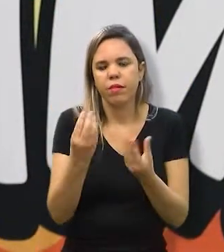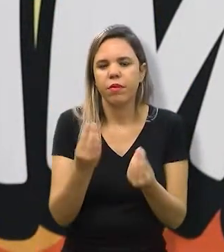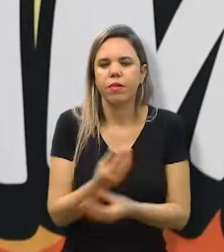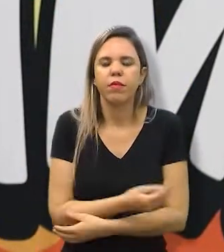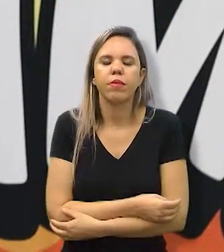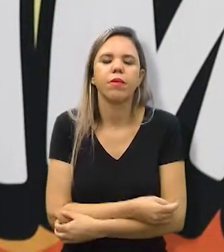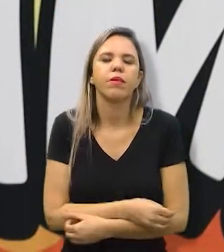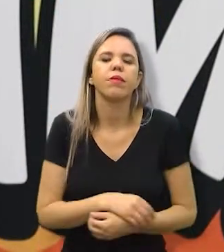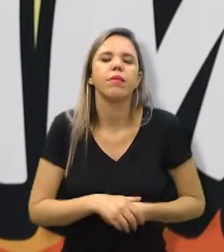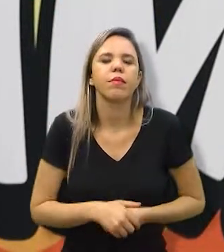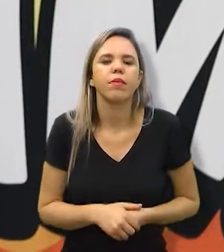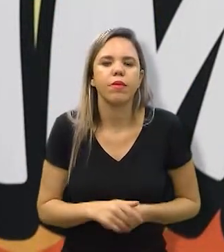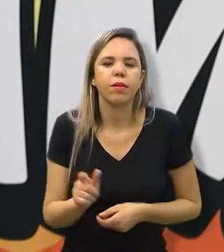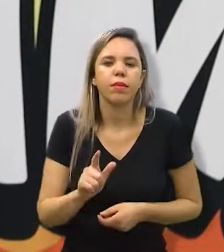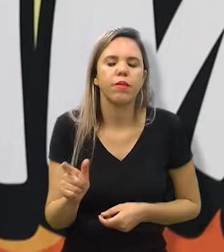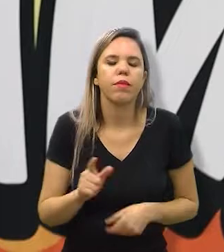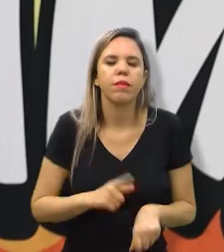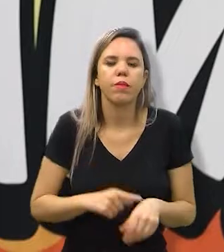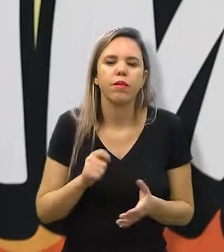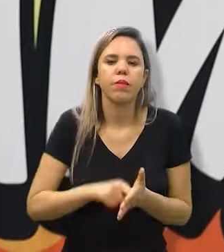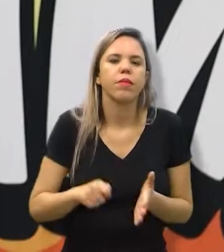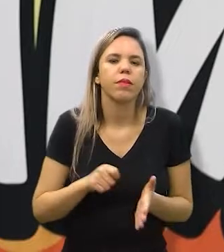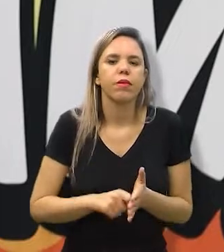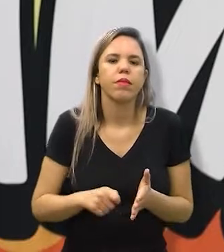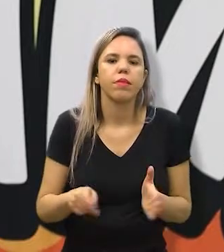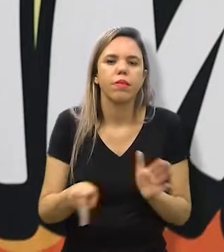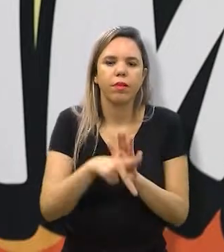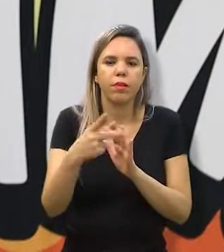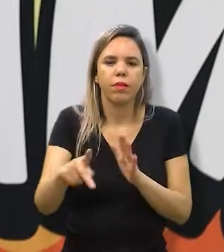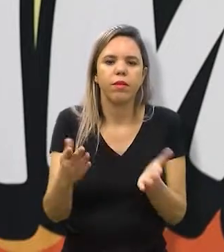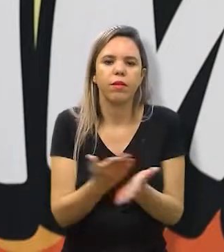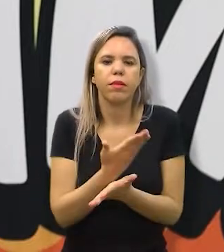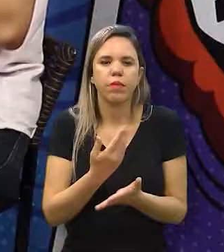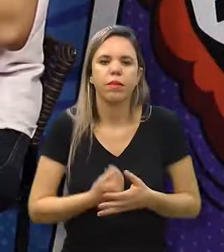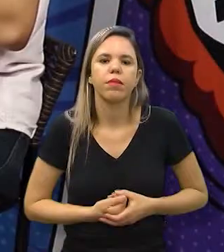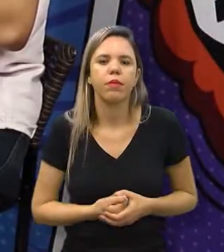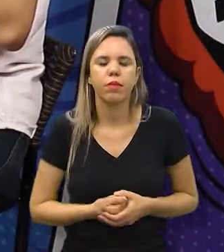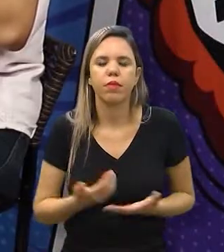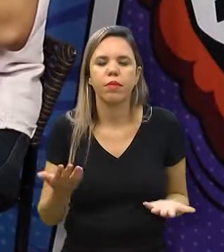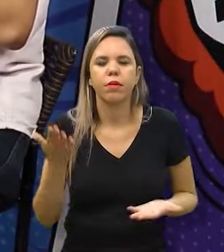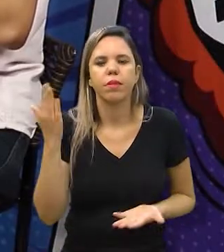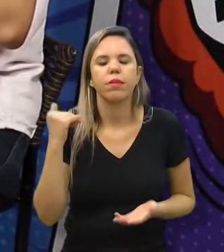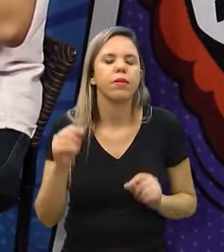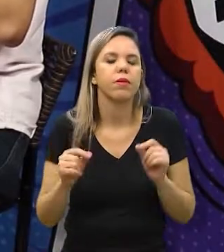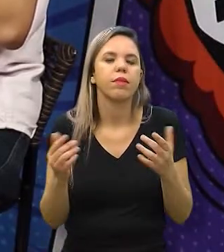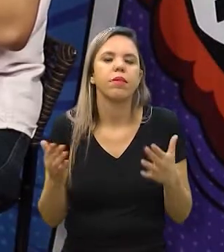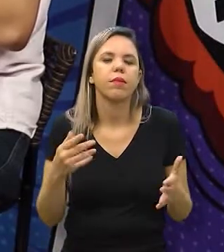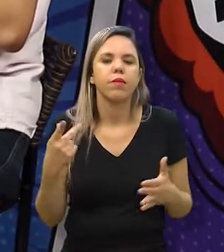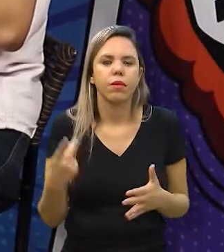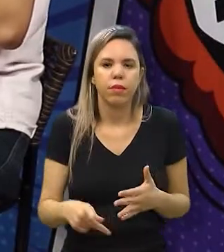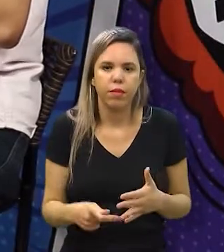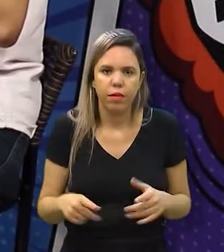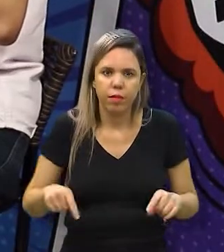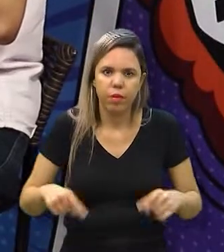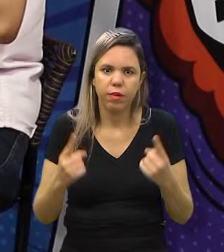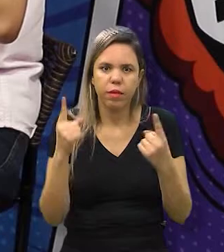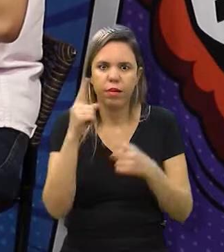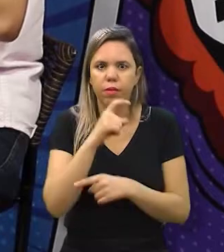te ajudado muito, óbvio, na hora de escrever o seu próprio livro, né? Agora eu quero saber qual